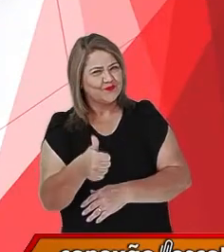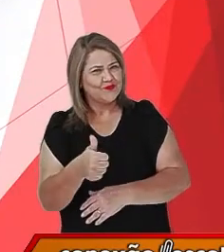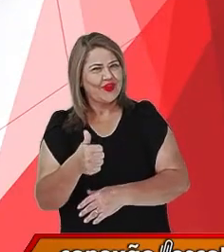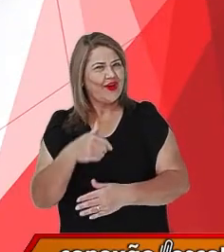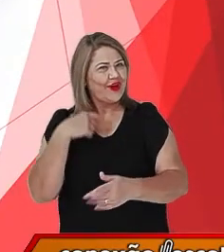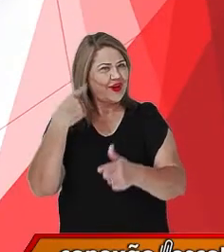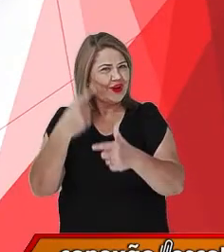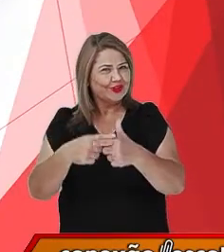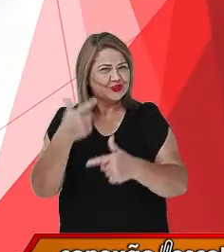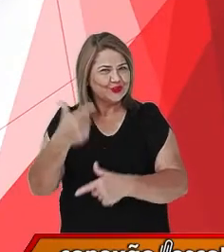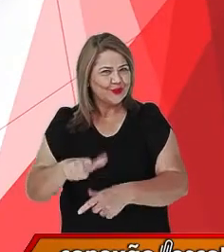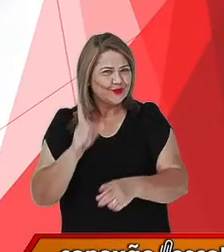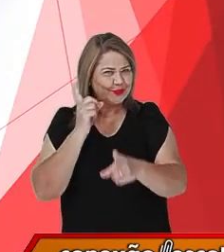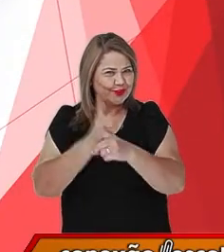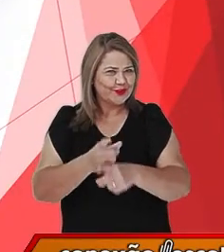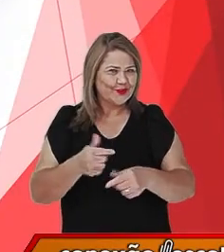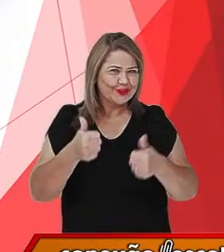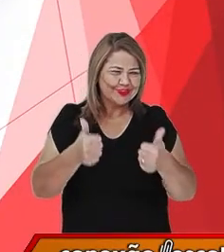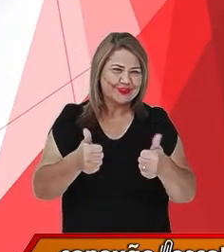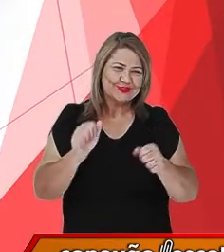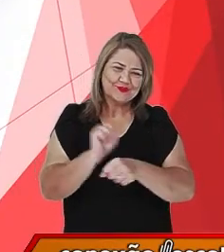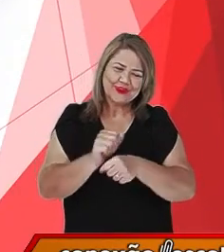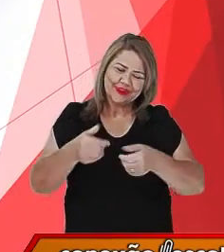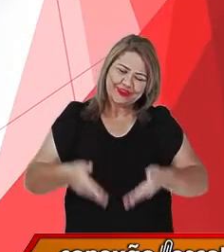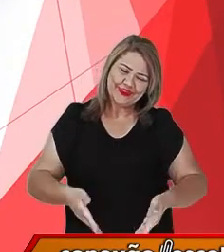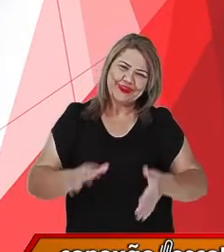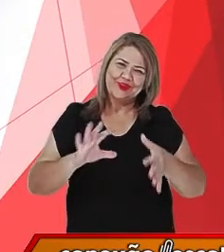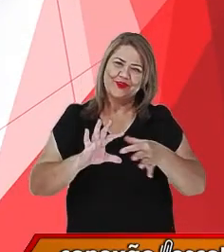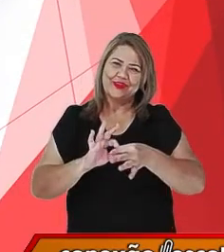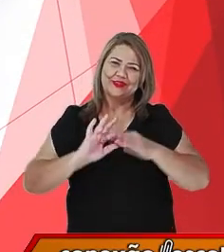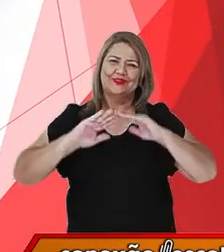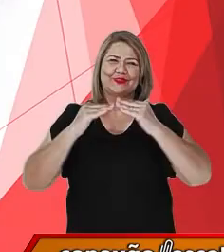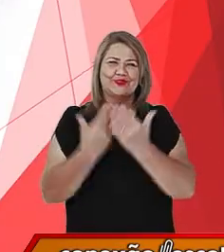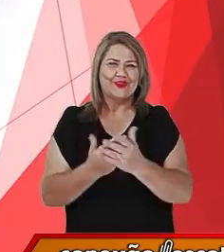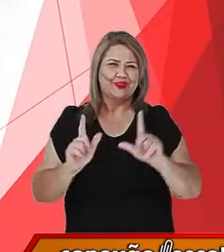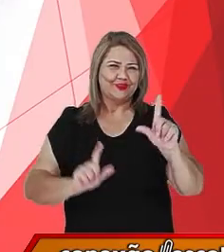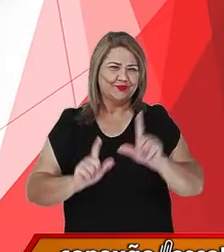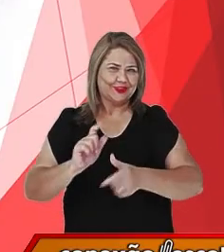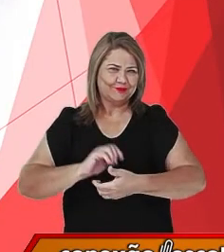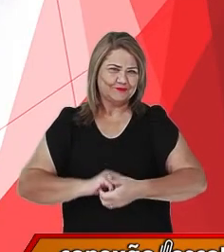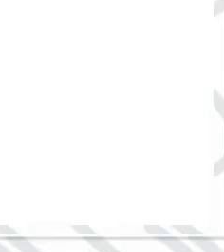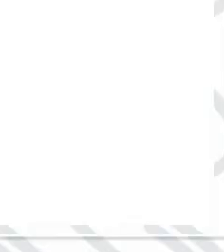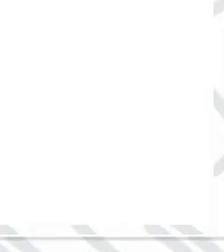demais, até a próxima e a gente continua te esperando aqui no Conexão Escola TV.